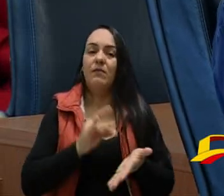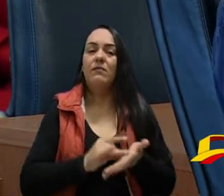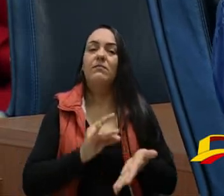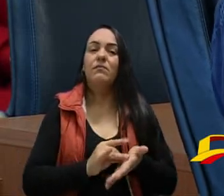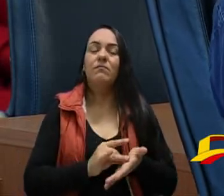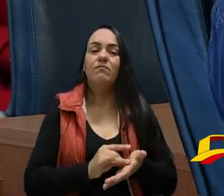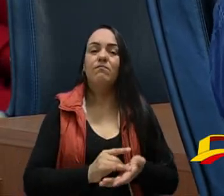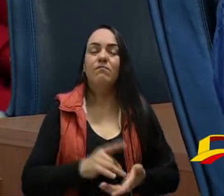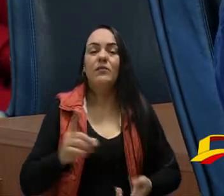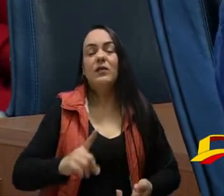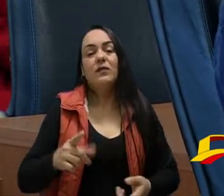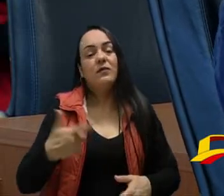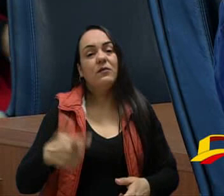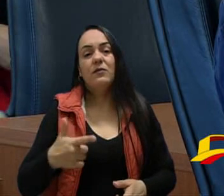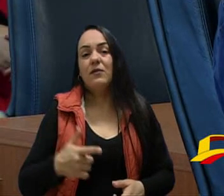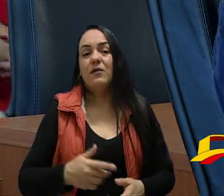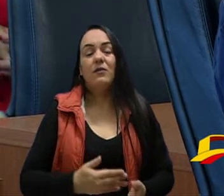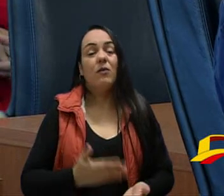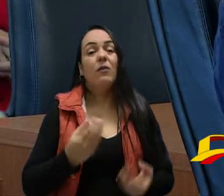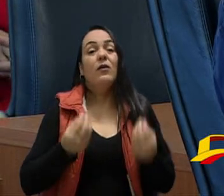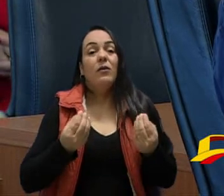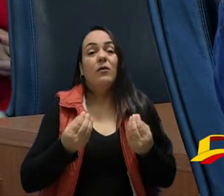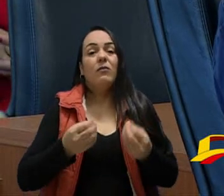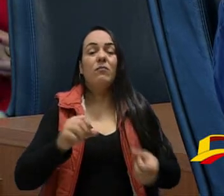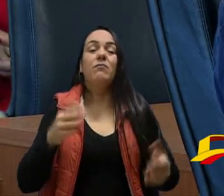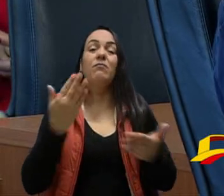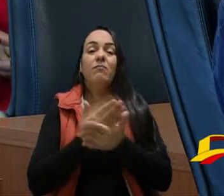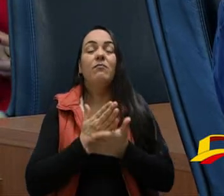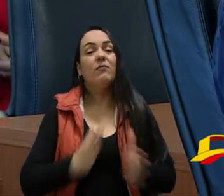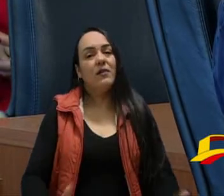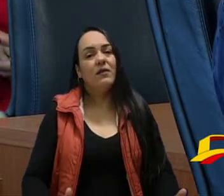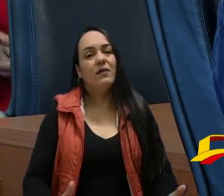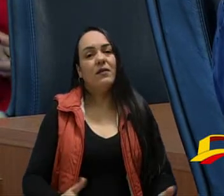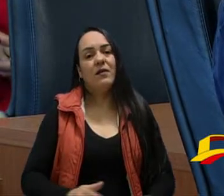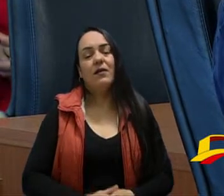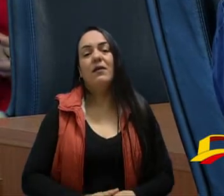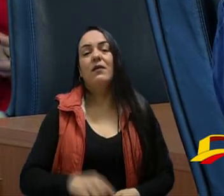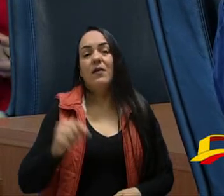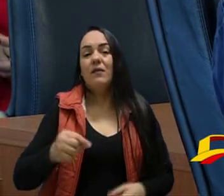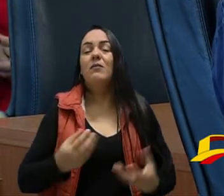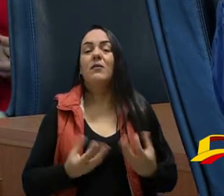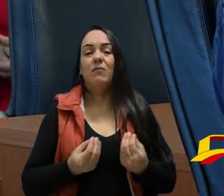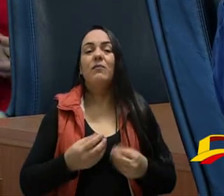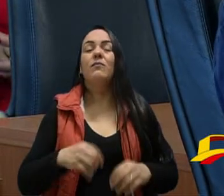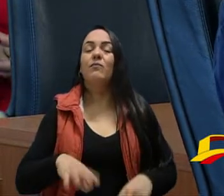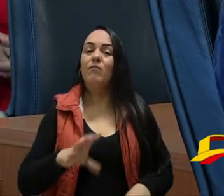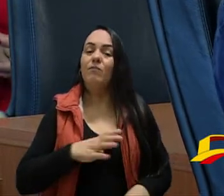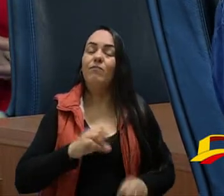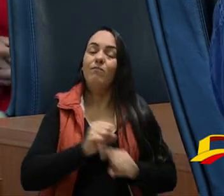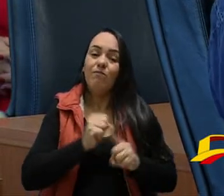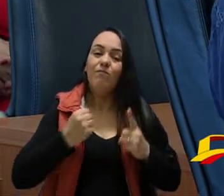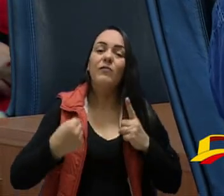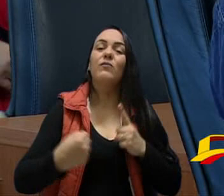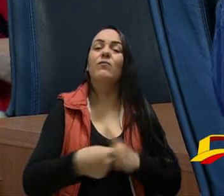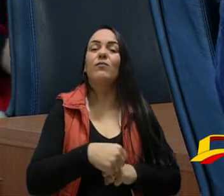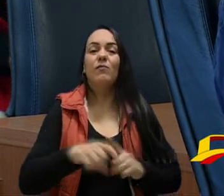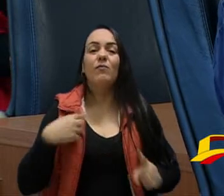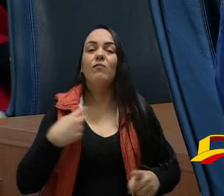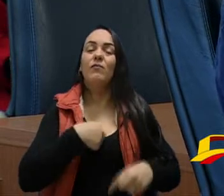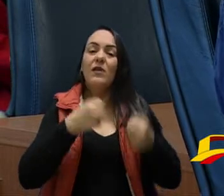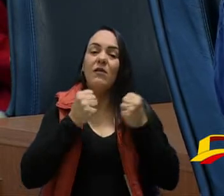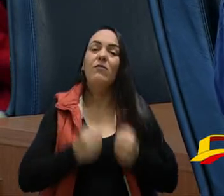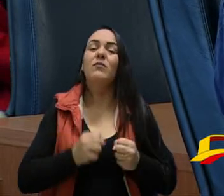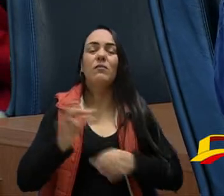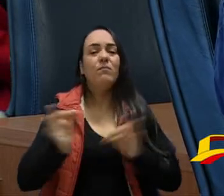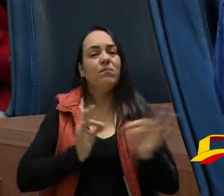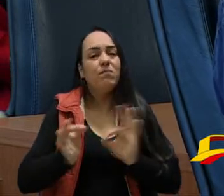cima né não tem uma previsão de como como essa pandemia vai deixar de existir afetar a nossa sociedade que nós possamos